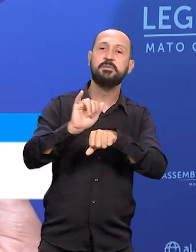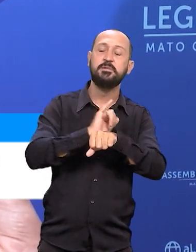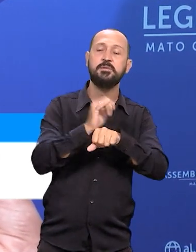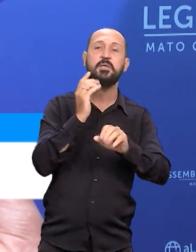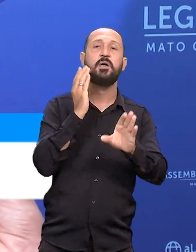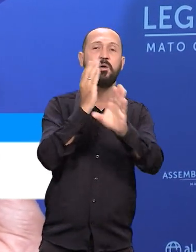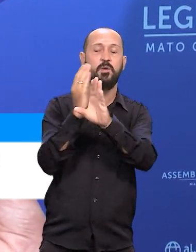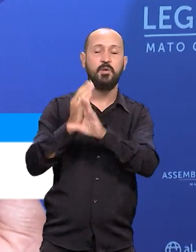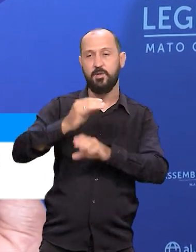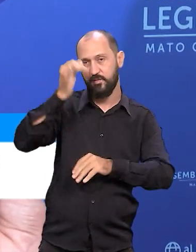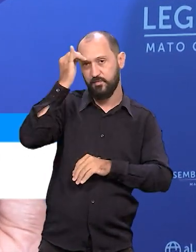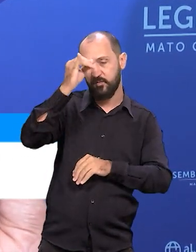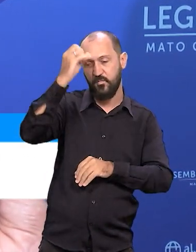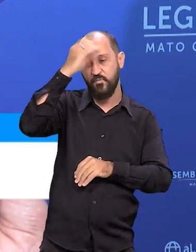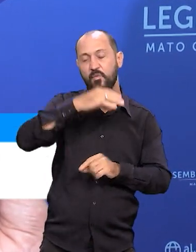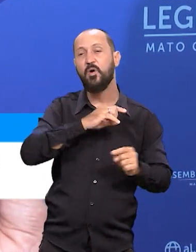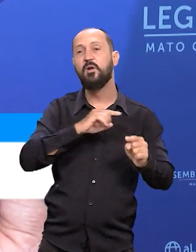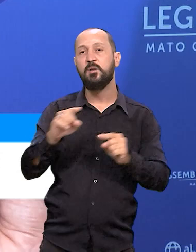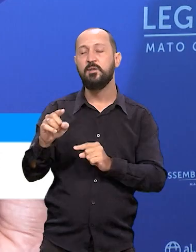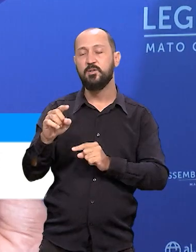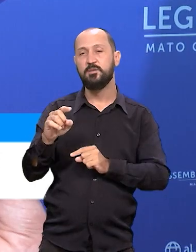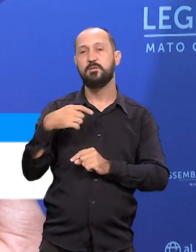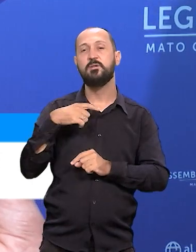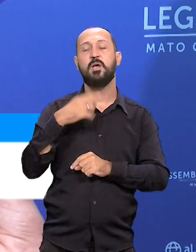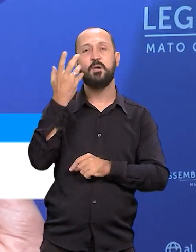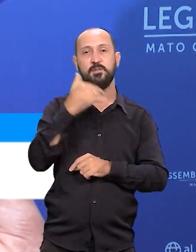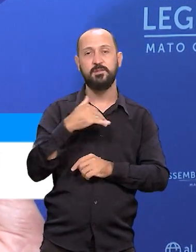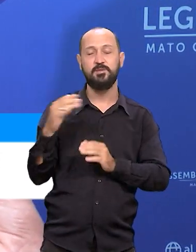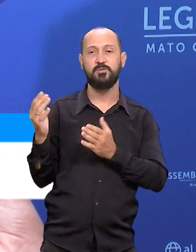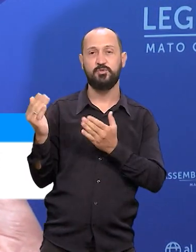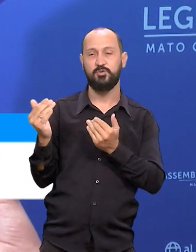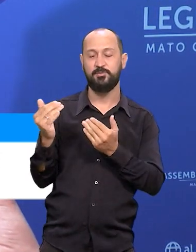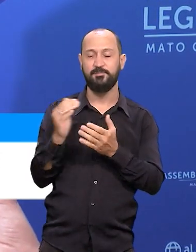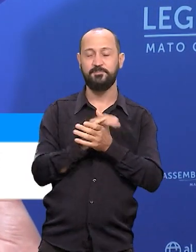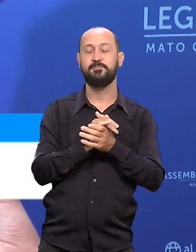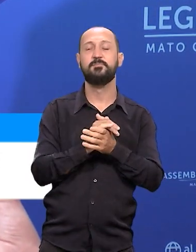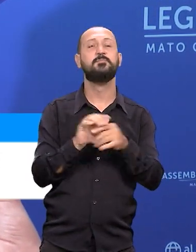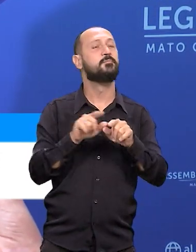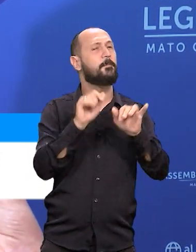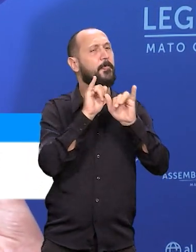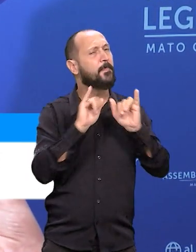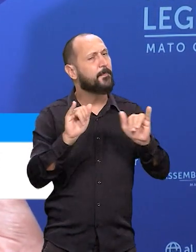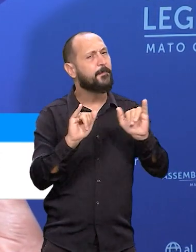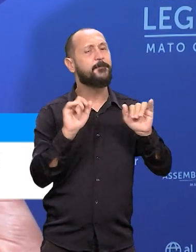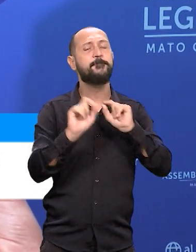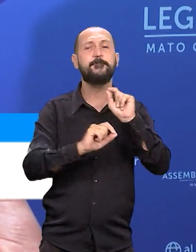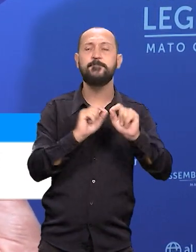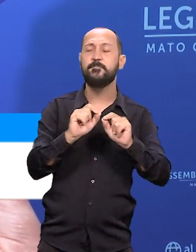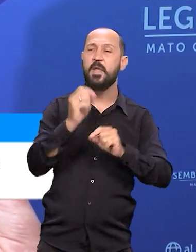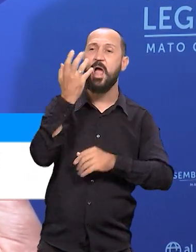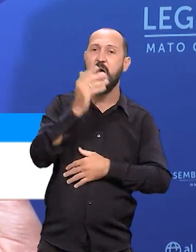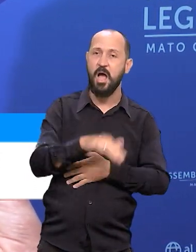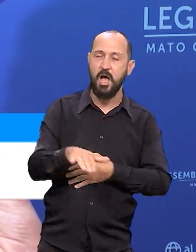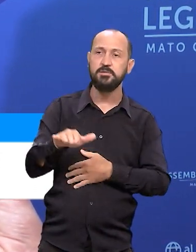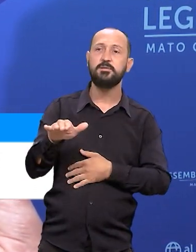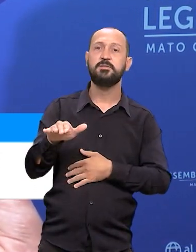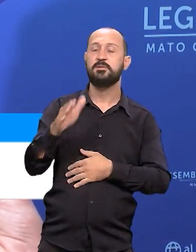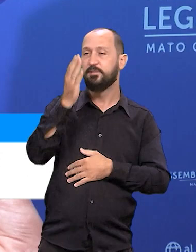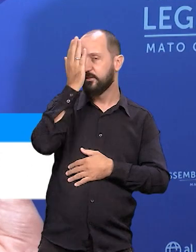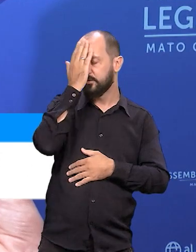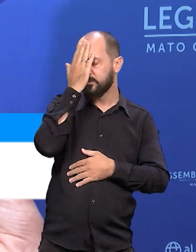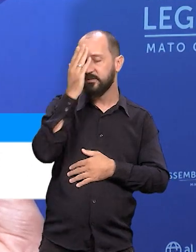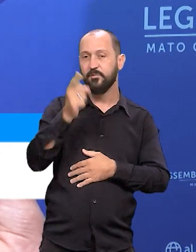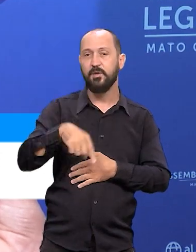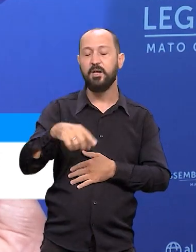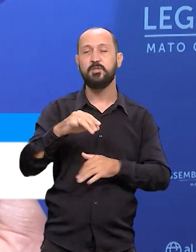mecanismos e instrumentos para a detecção e combate da violência doméstica contra nossas crianças e adolescentes. E campanhas, né, para que a